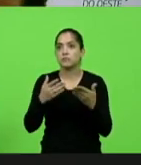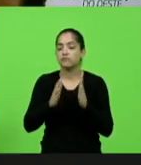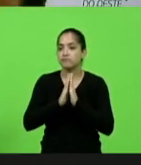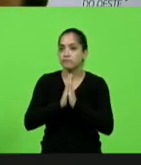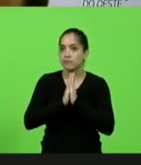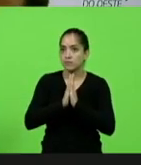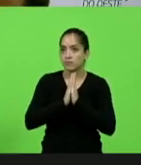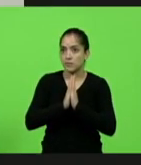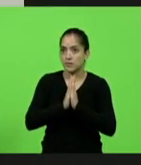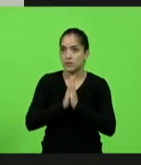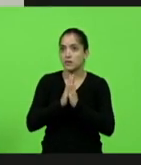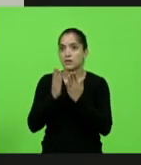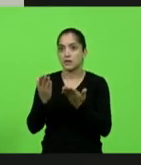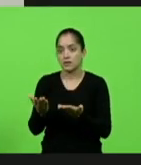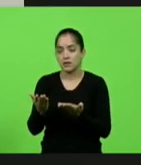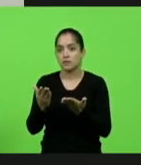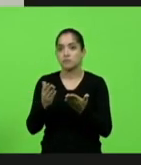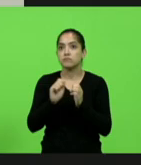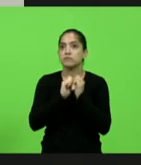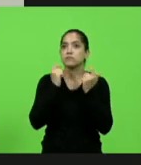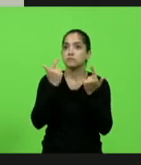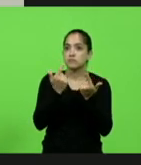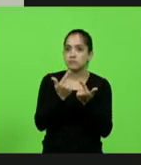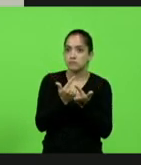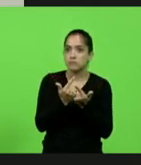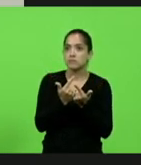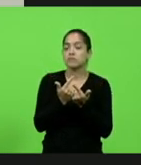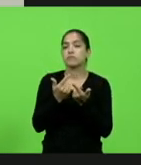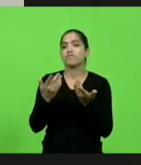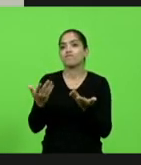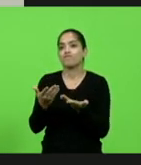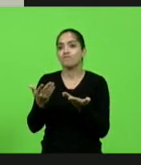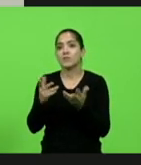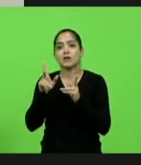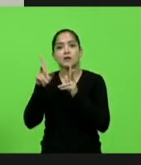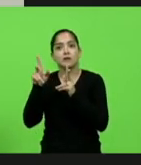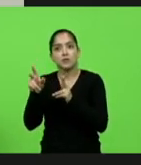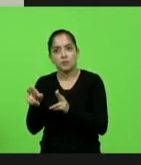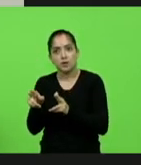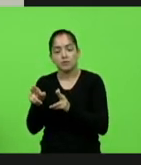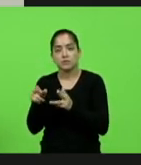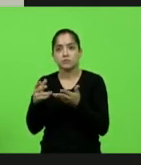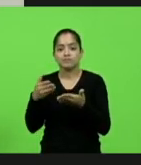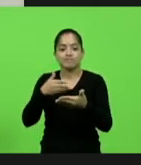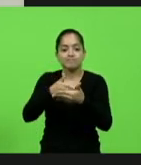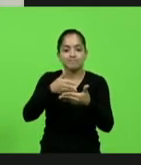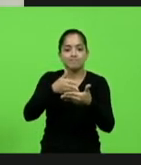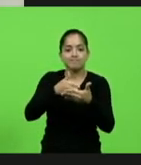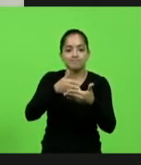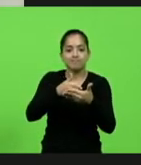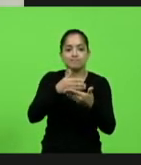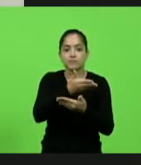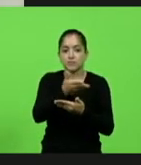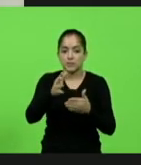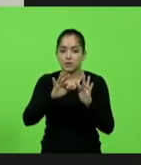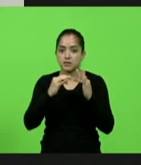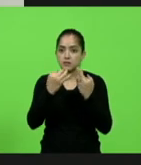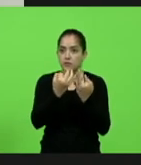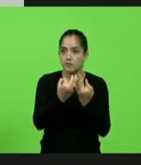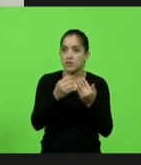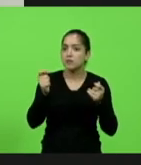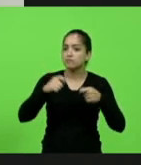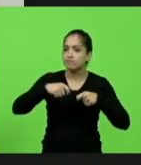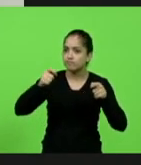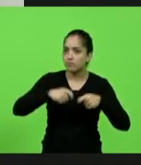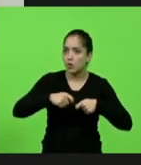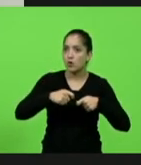para a Assembleia Legislativa para que não ocorra essa situação de vácuo legislativo e que as famílias catarinenses possam ser contempladas